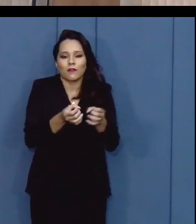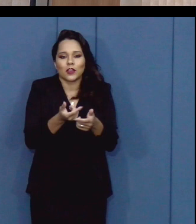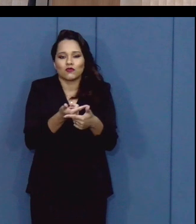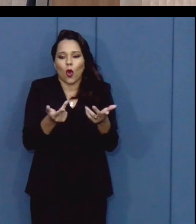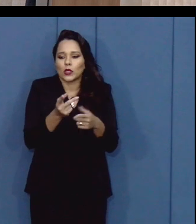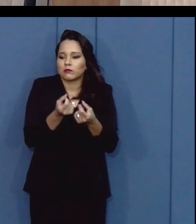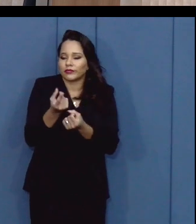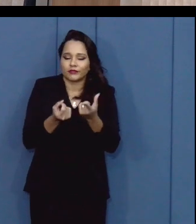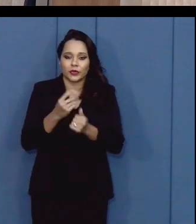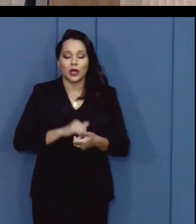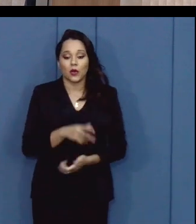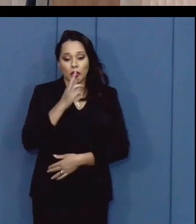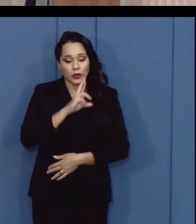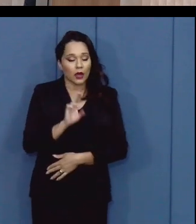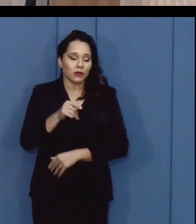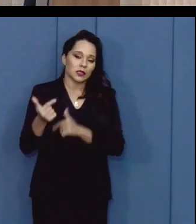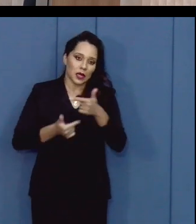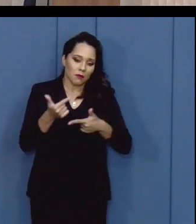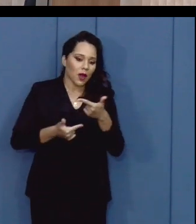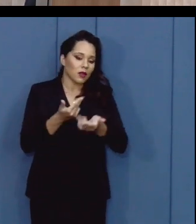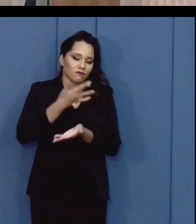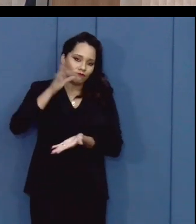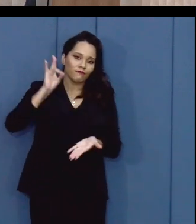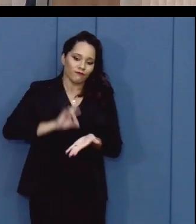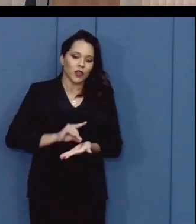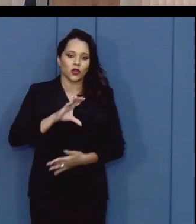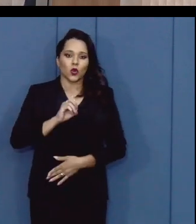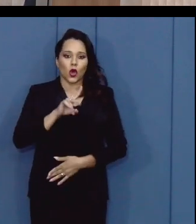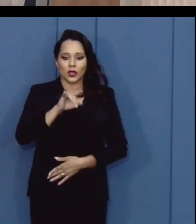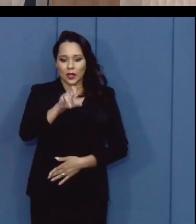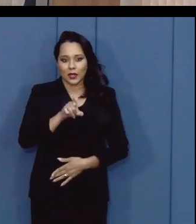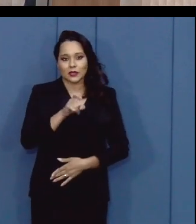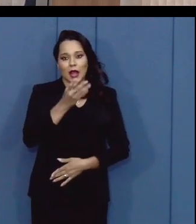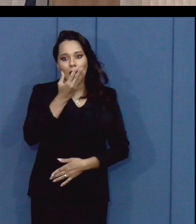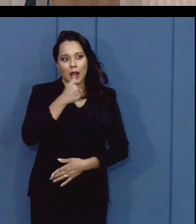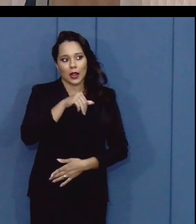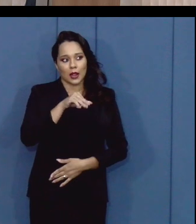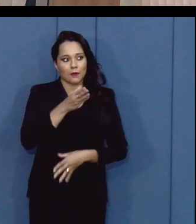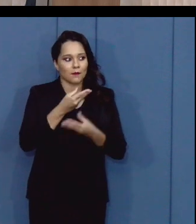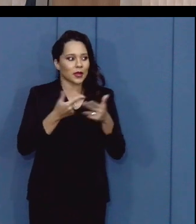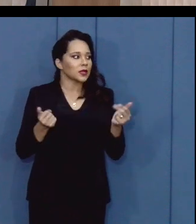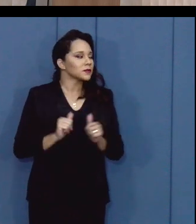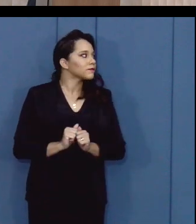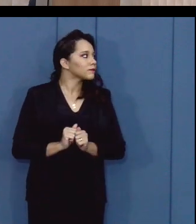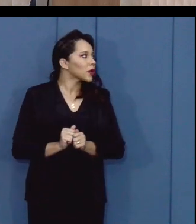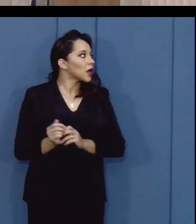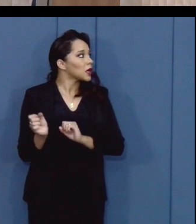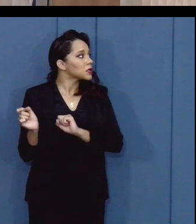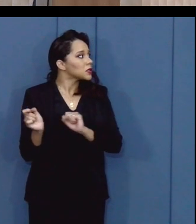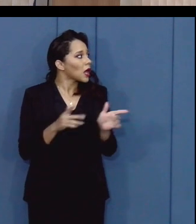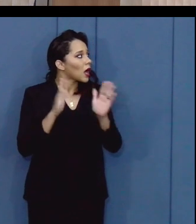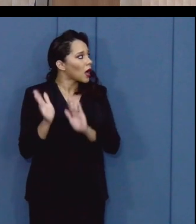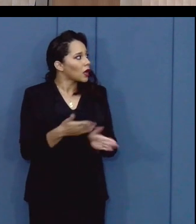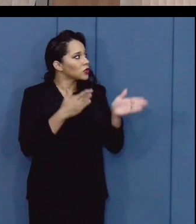segurança alimentar como resultado de tudo isso, com esse trabalho efetivo do Códex Alimentares. Eu queria deixar isso aí como último